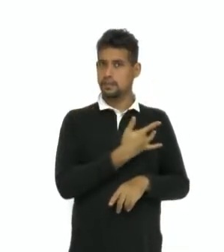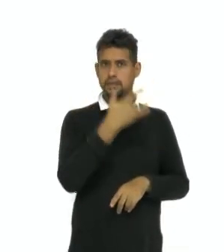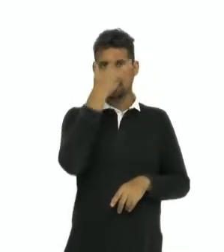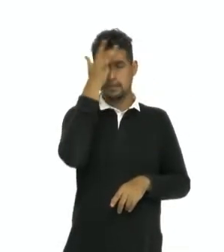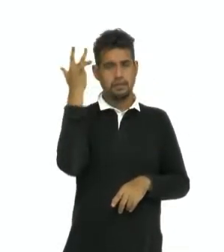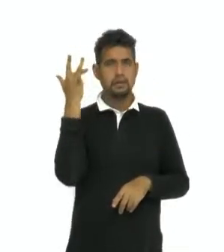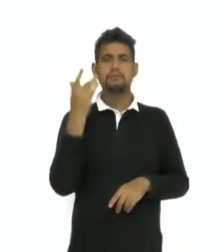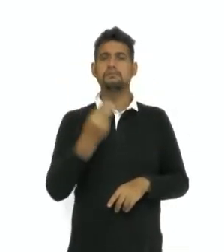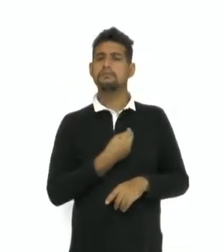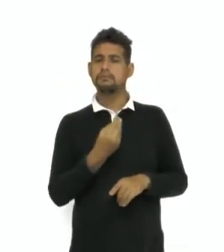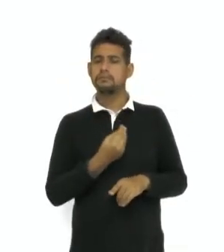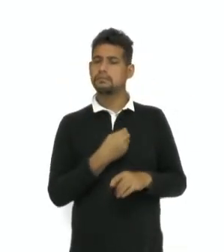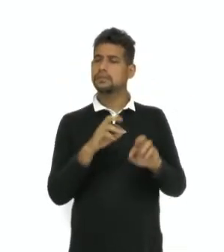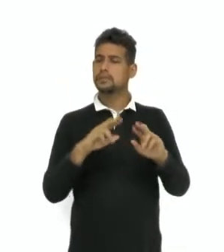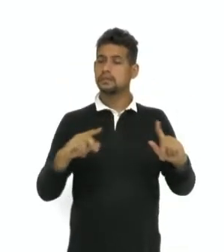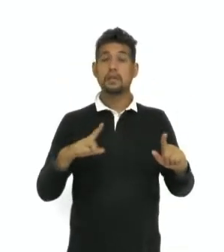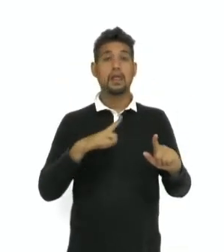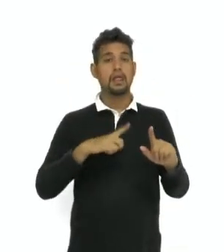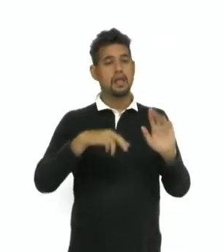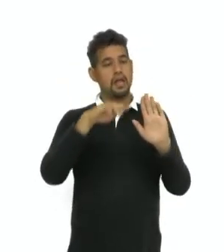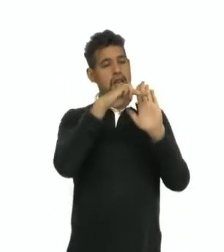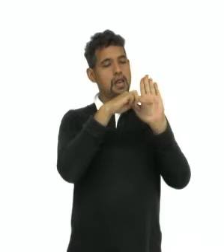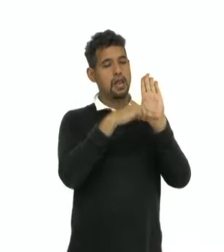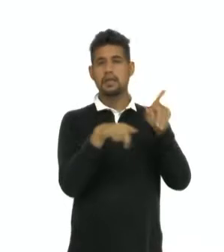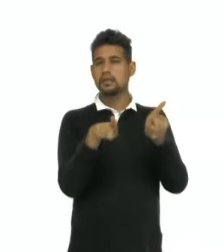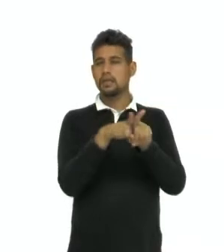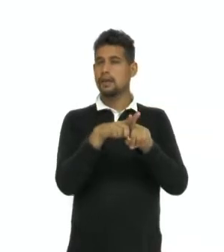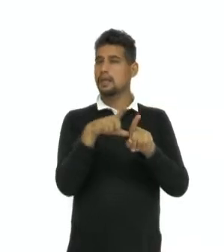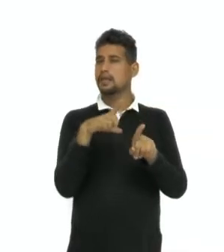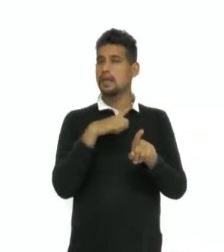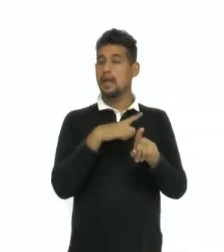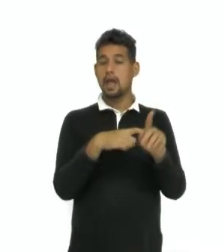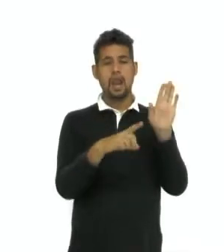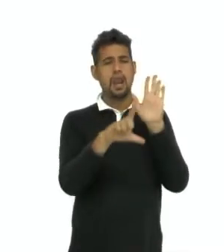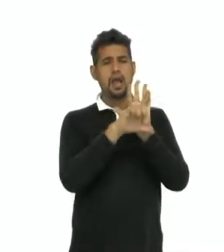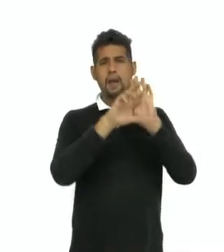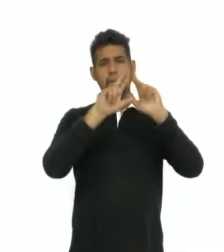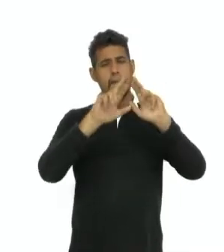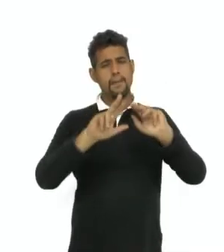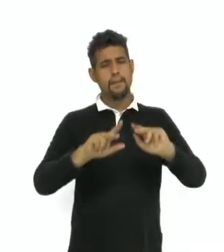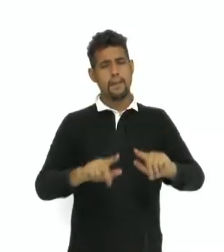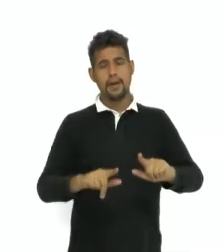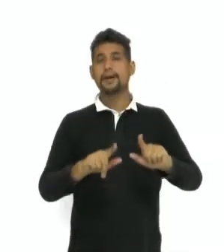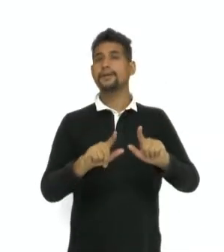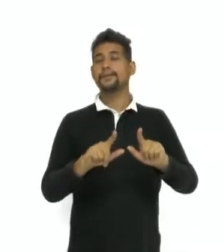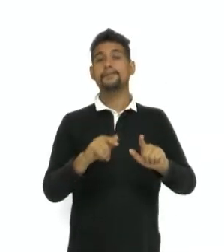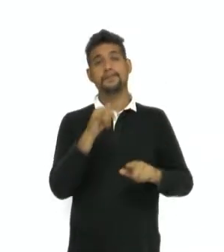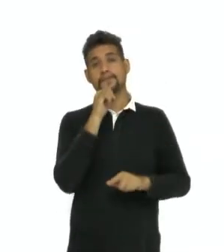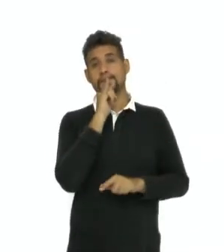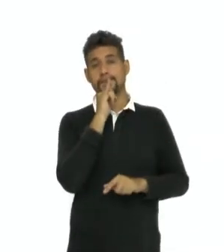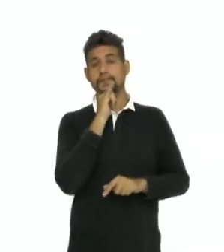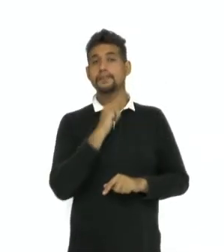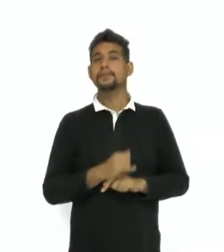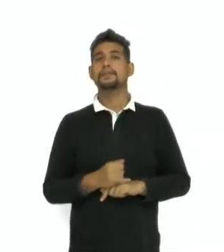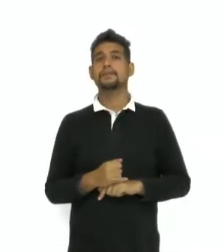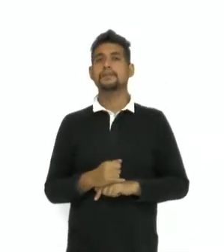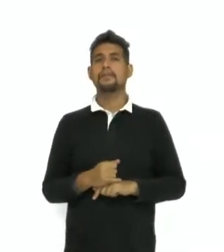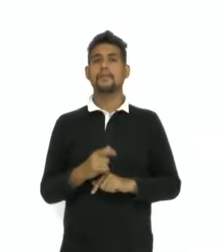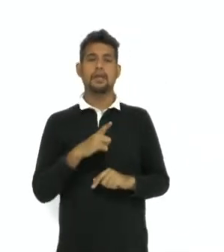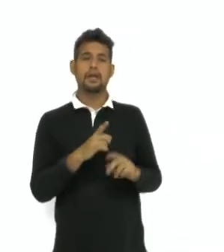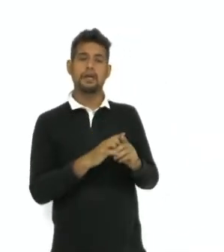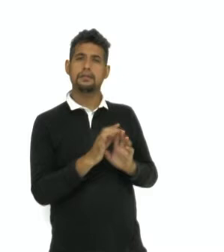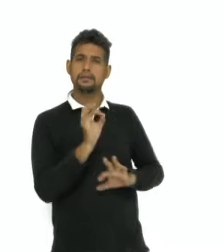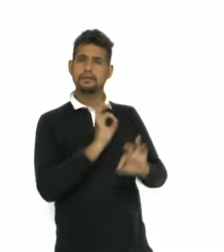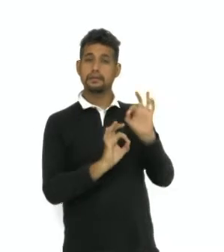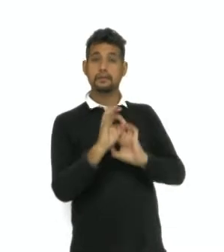vivos, são publicadas normativas, leis e resoluções oriundas de órgãos competentes, como, por exemplo, a